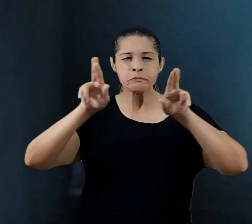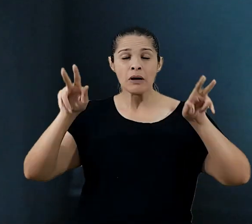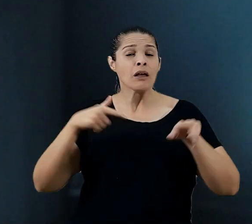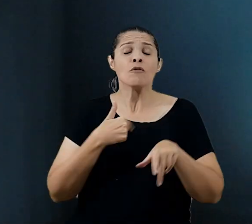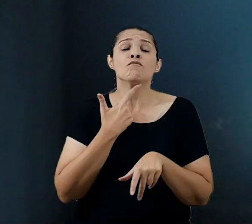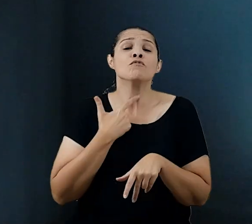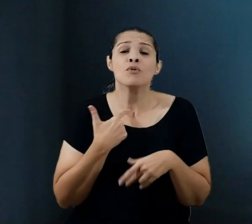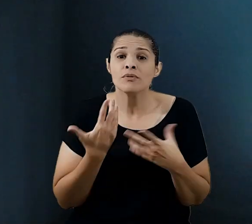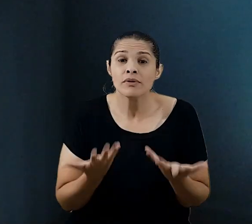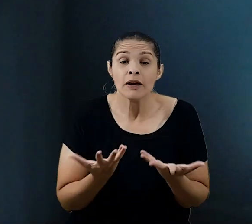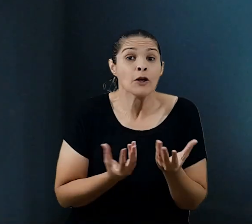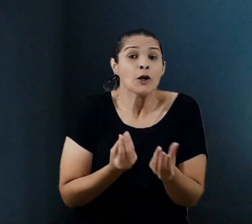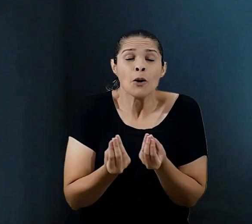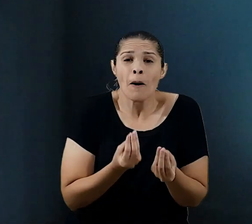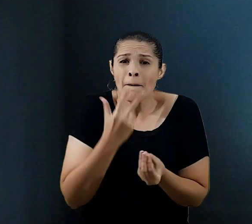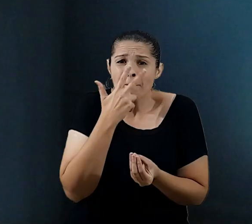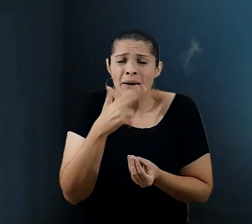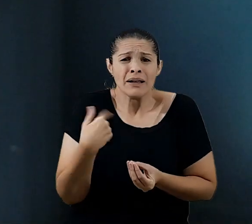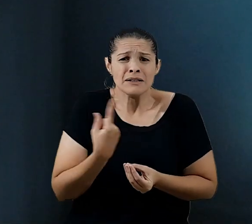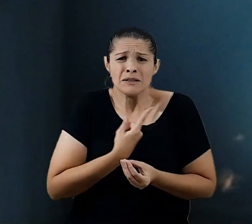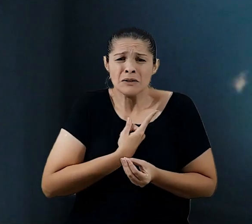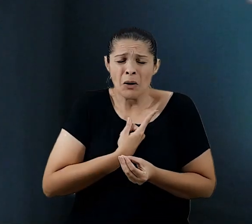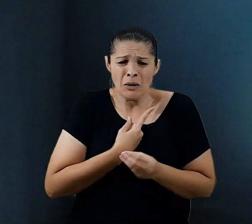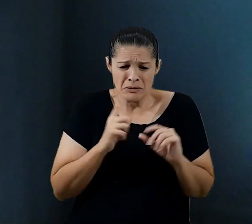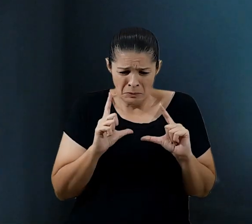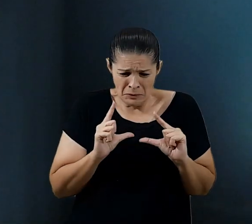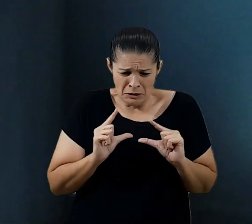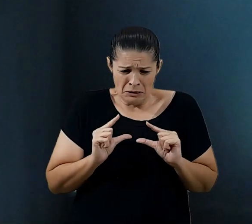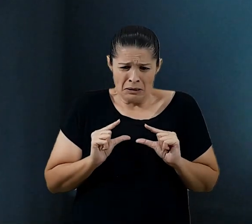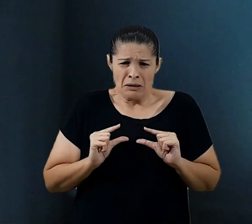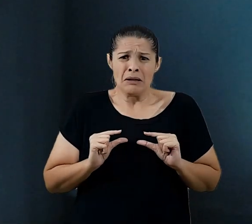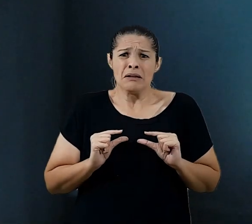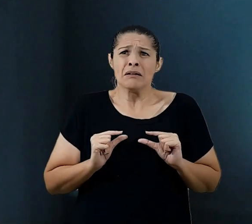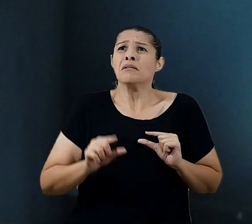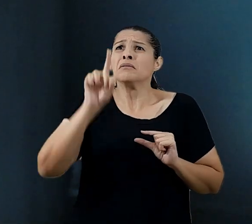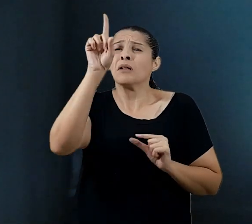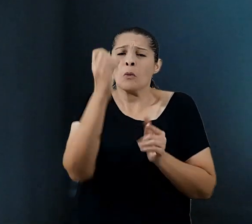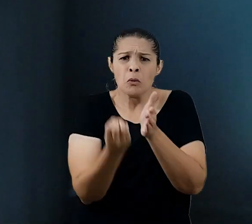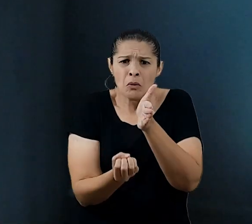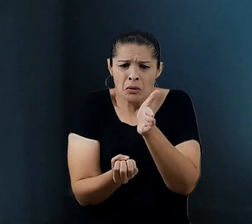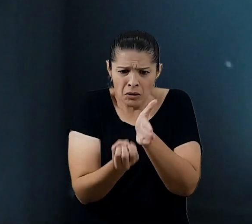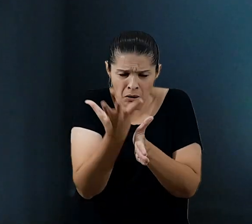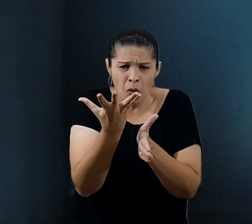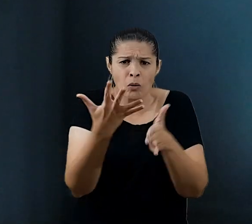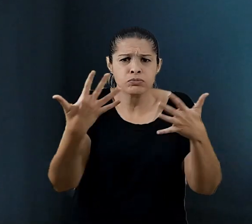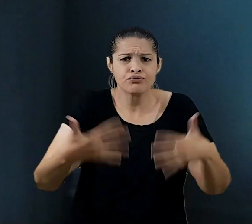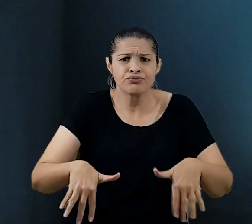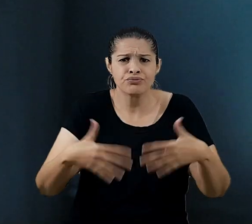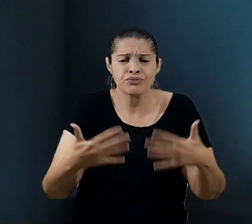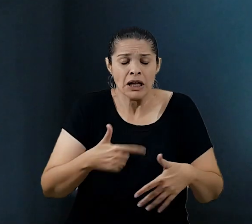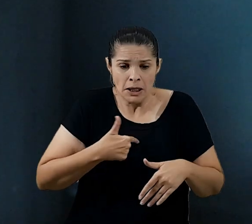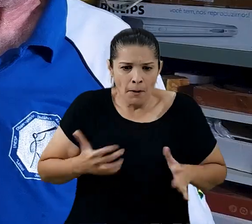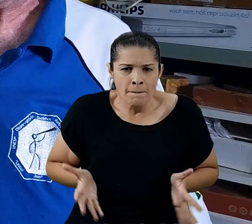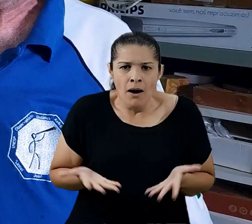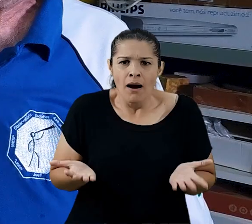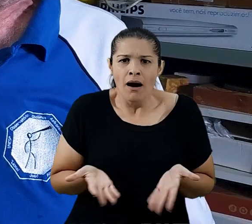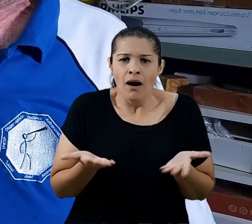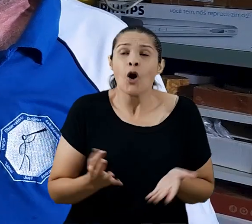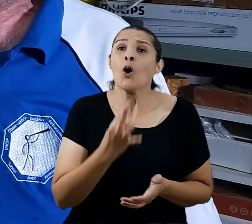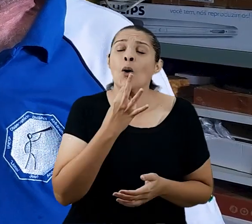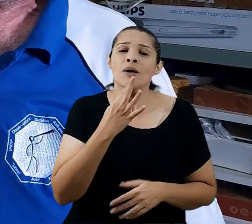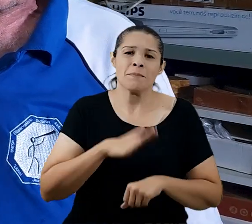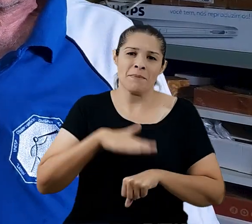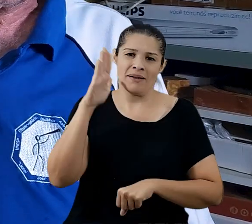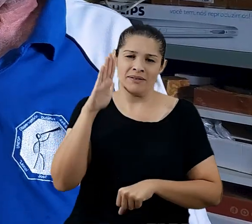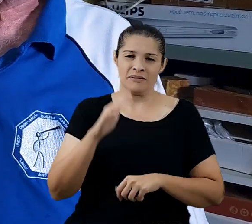como é que a gente é tão pequeno perto da criação de Deus, né? E isso sempre me motivou a ver mais. Porque